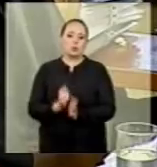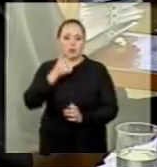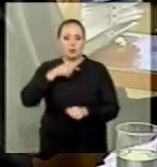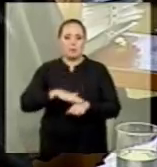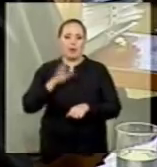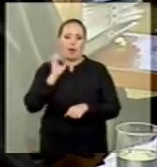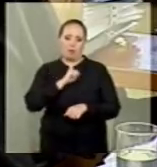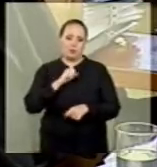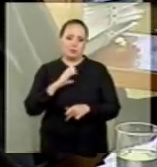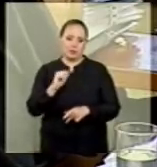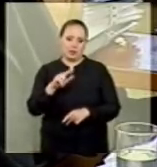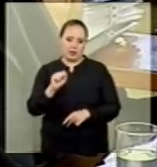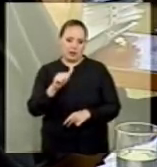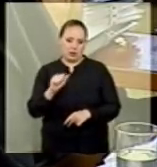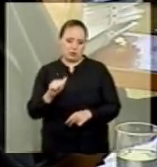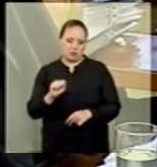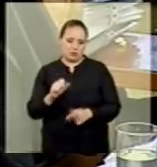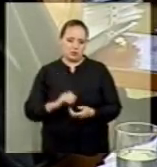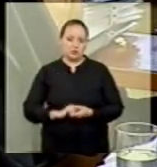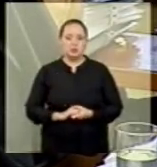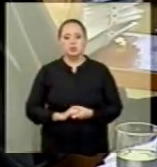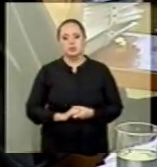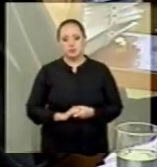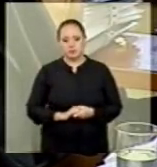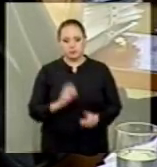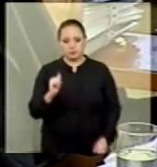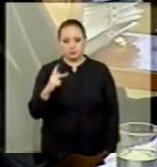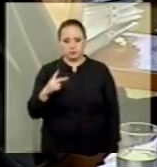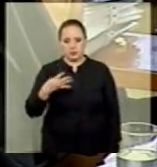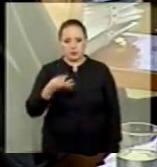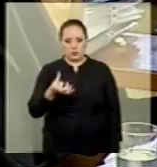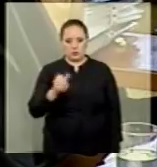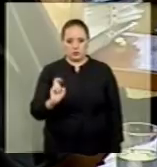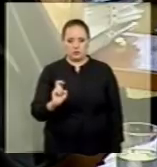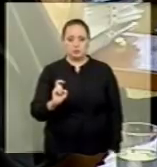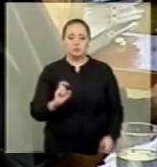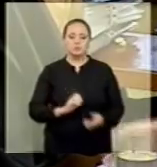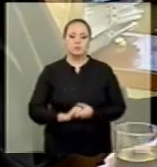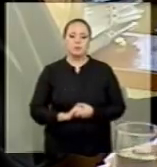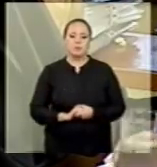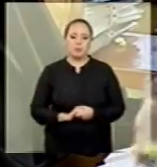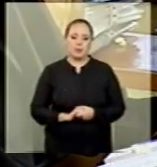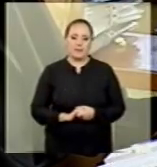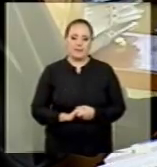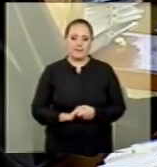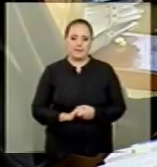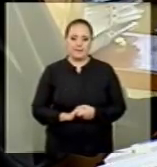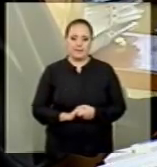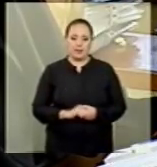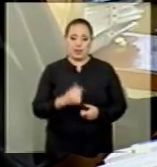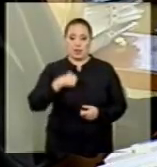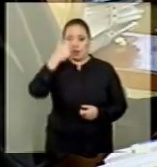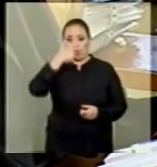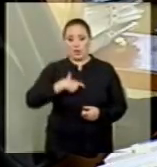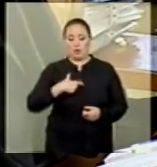o andamento das causas. Ação penal 465. Foi conclusa a mim como revisor